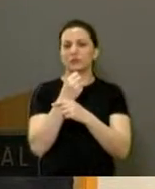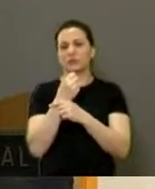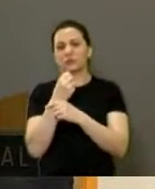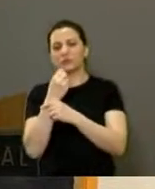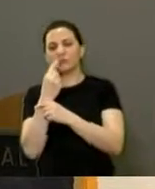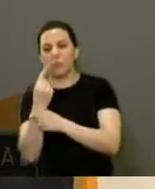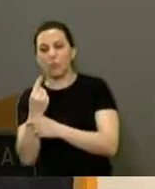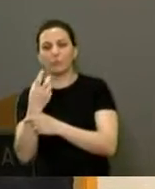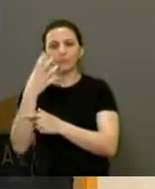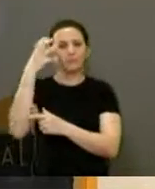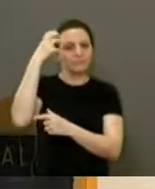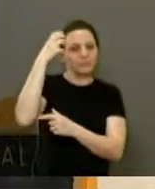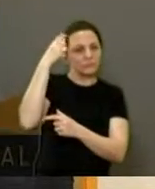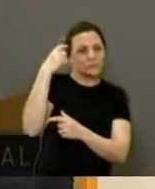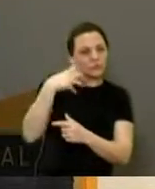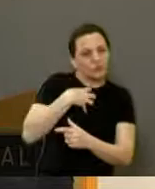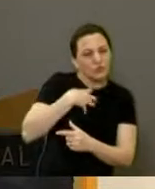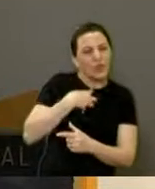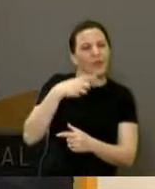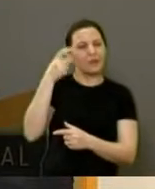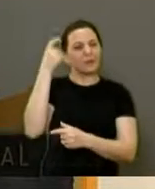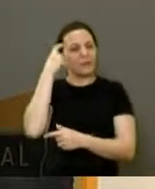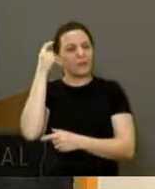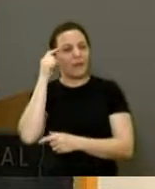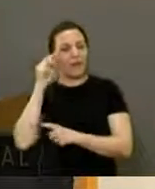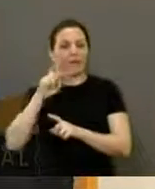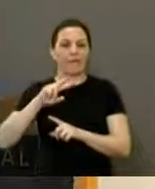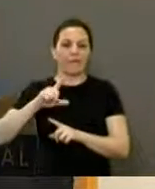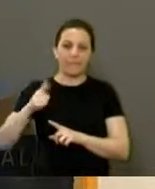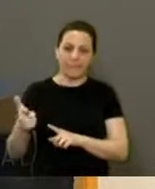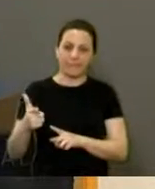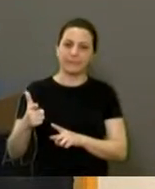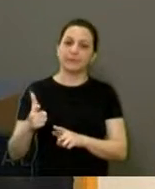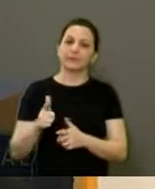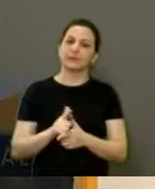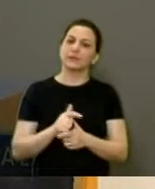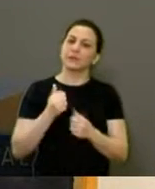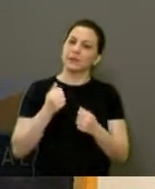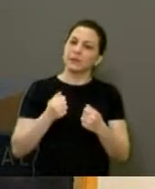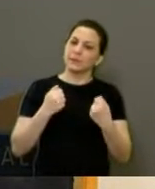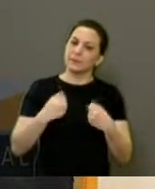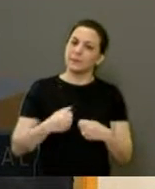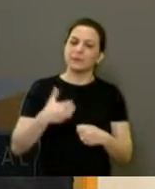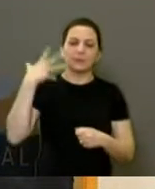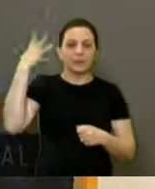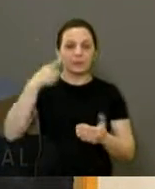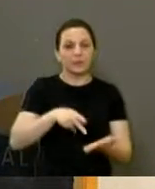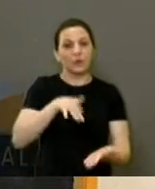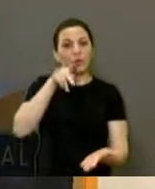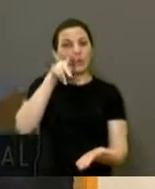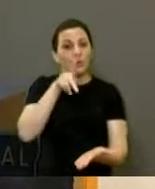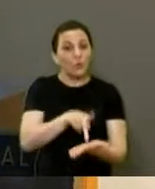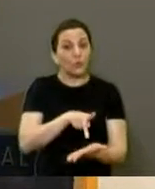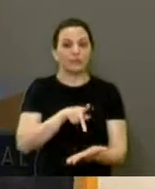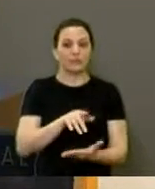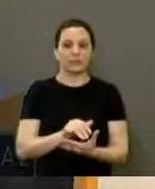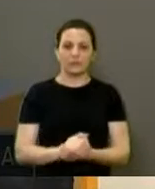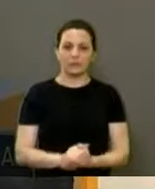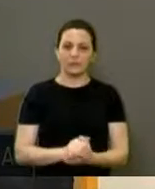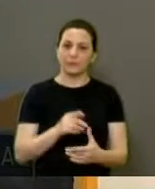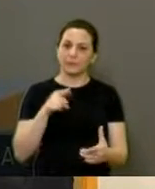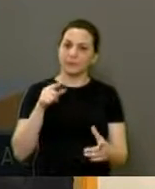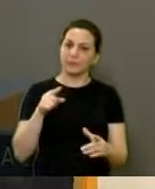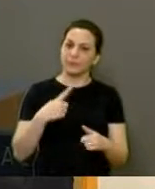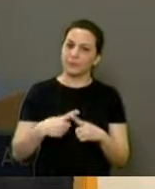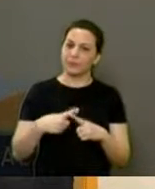outra. Então, eu acho que numa situação dessa tem que ter uma palavra oficial. Tá? Porque, realmente,